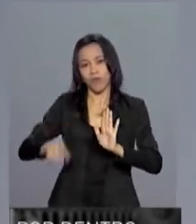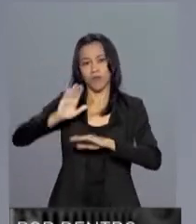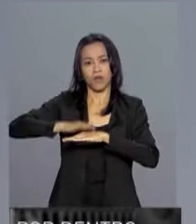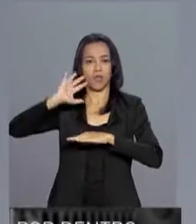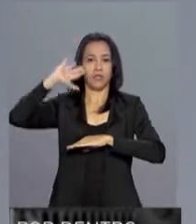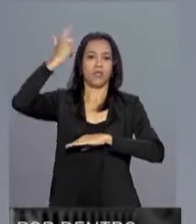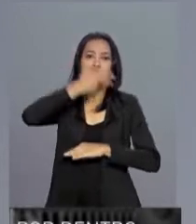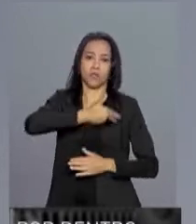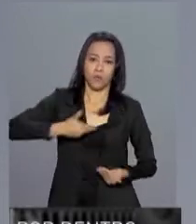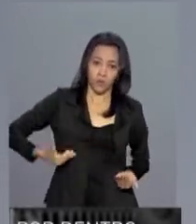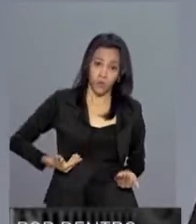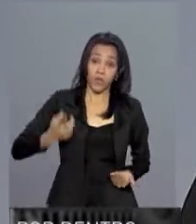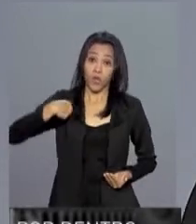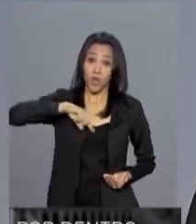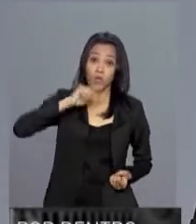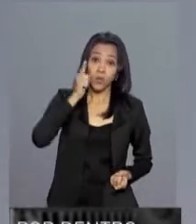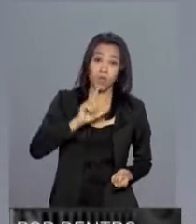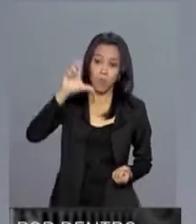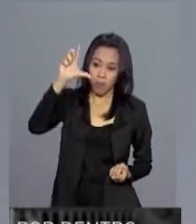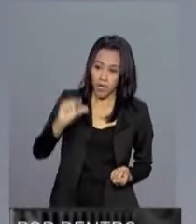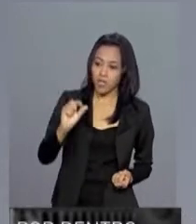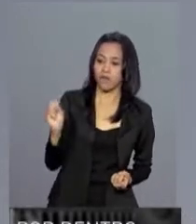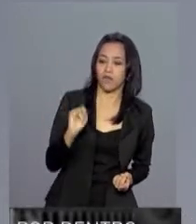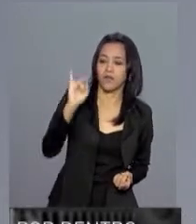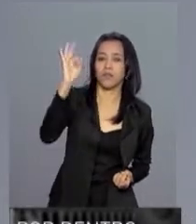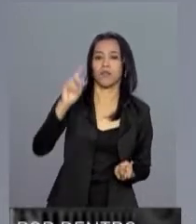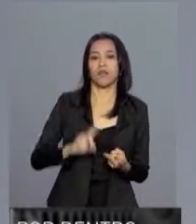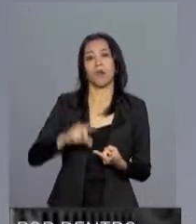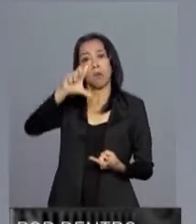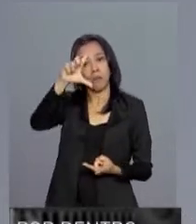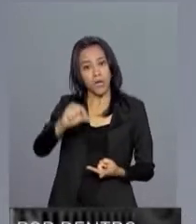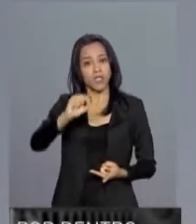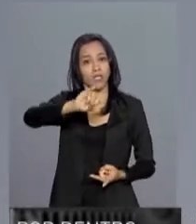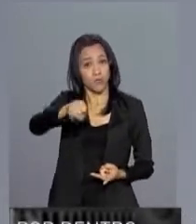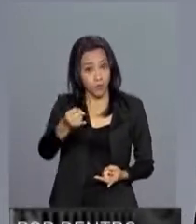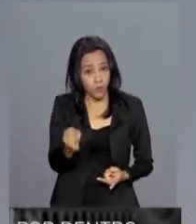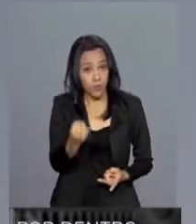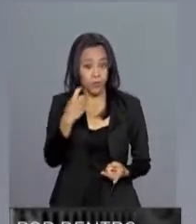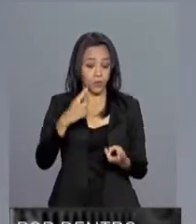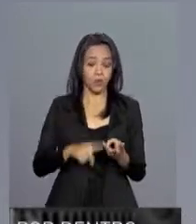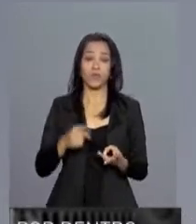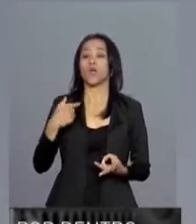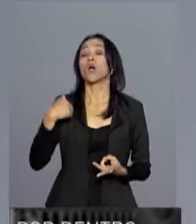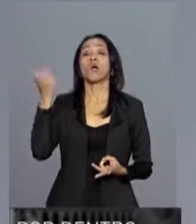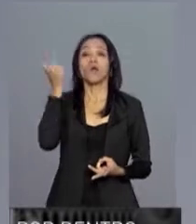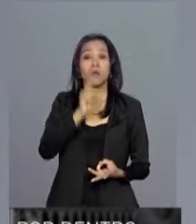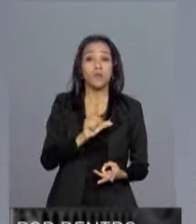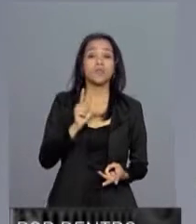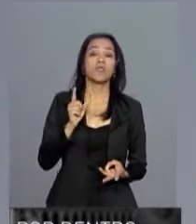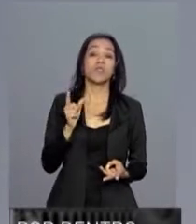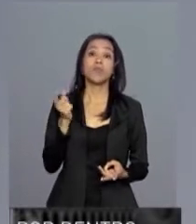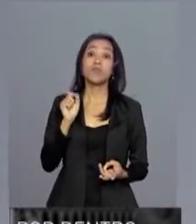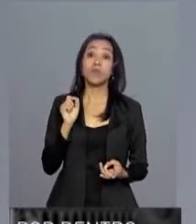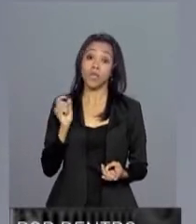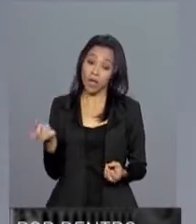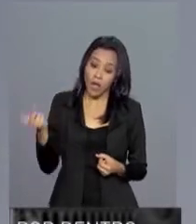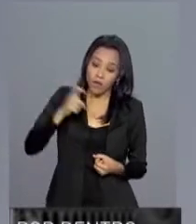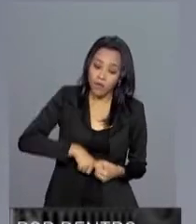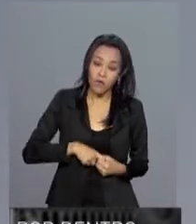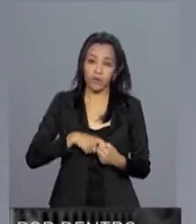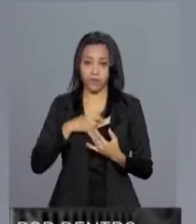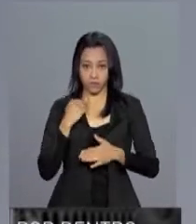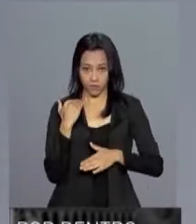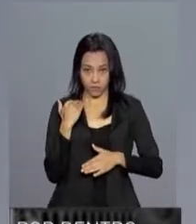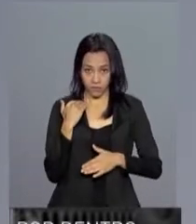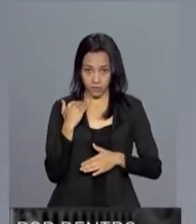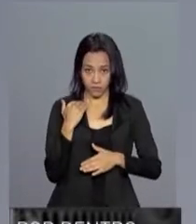conseguimos baixar a inflação conseguimos baixar a taxa de juros conseguimos retomar o trilho do crescimento é